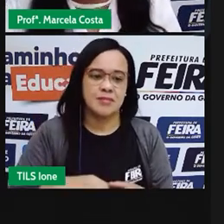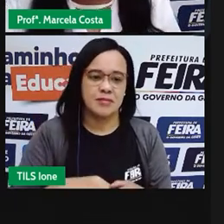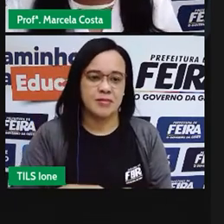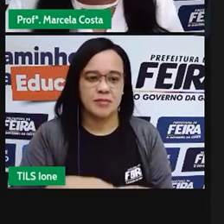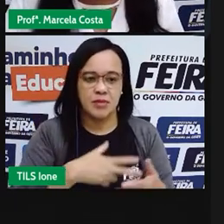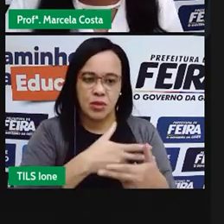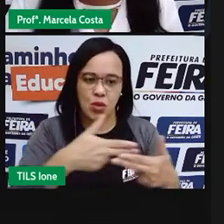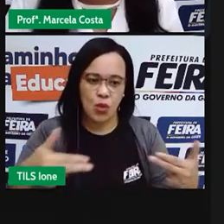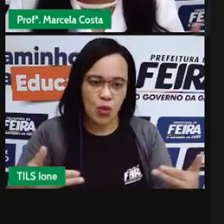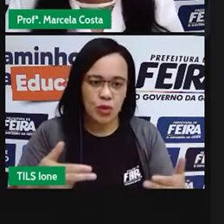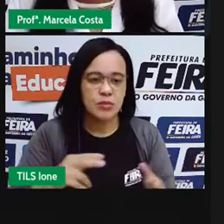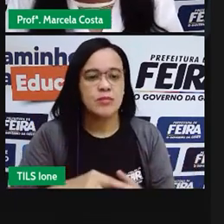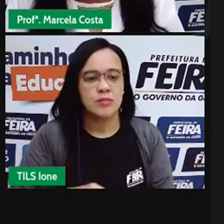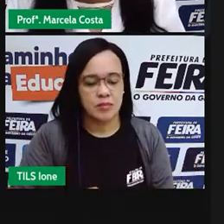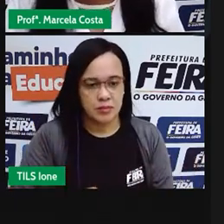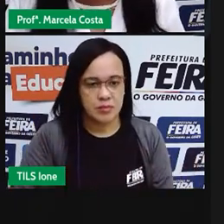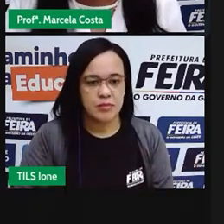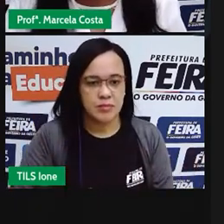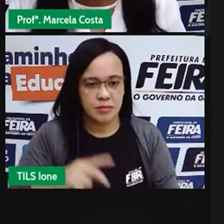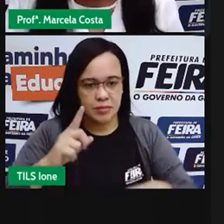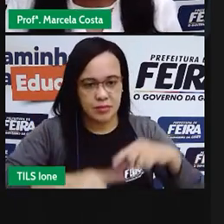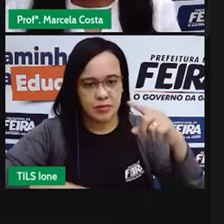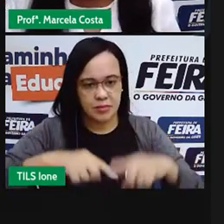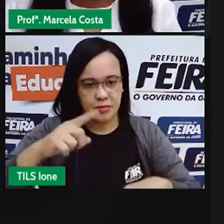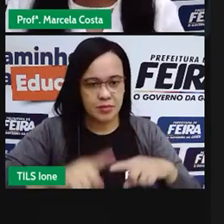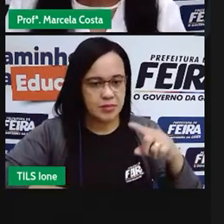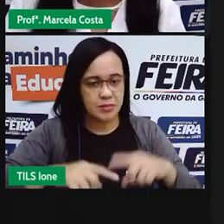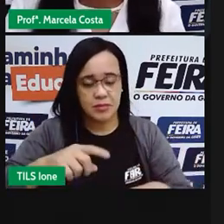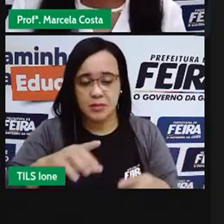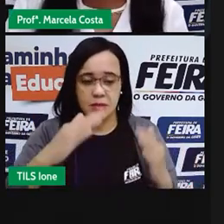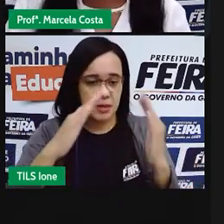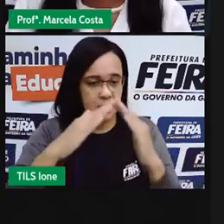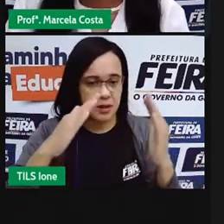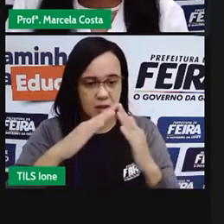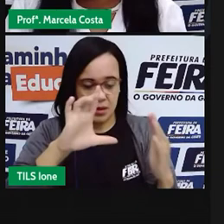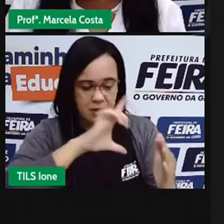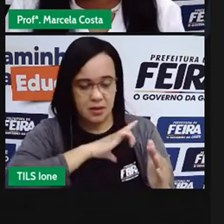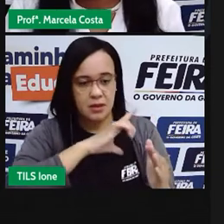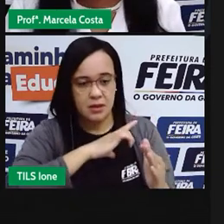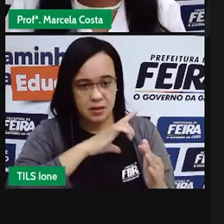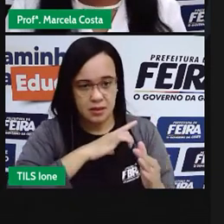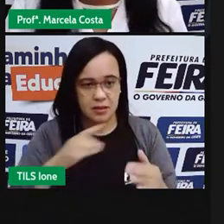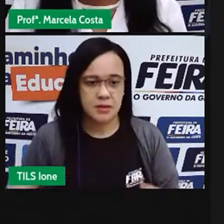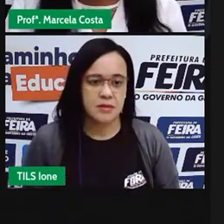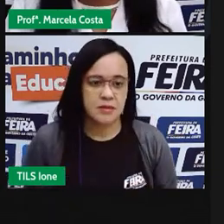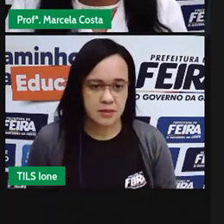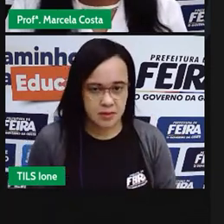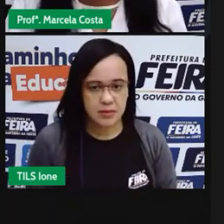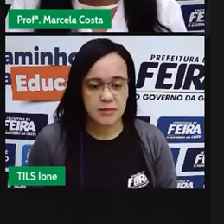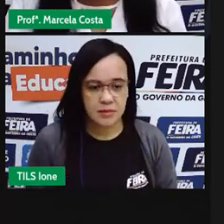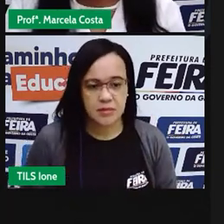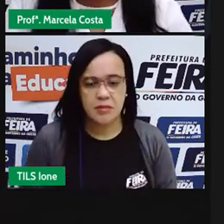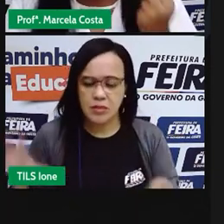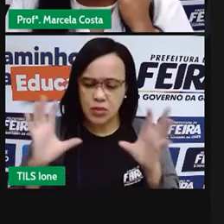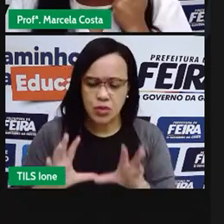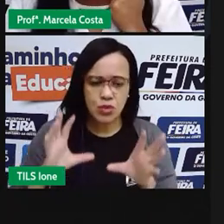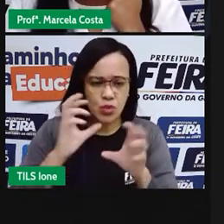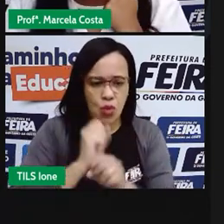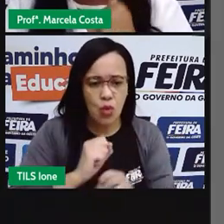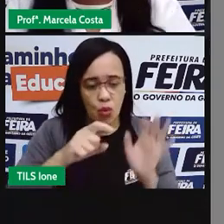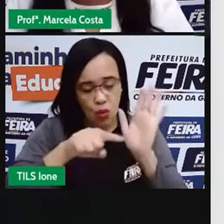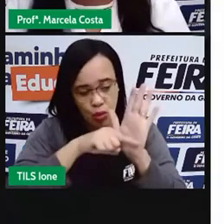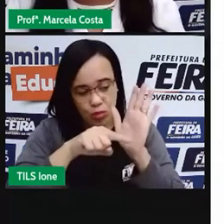você pode utilizar um material concreto que você tem em casa, com tampinhos, vendedores, para fazer as contas. Vamos